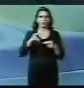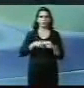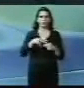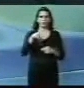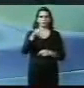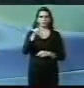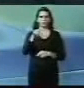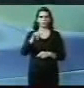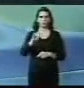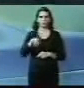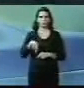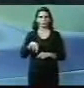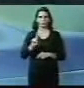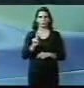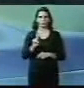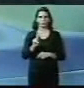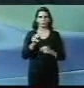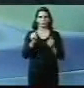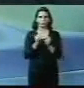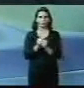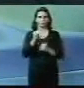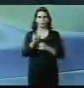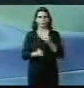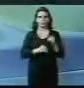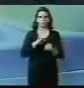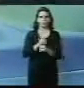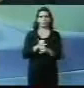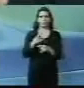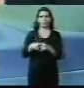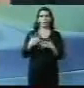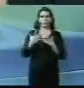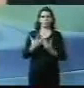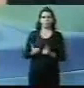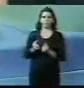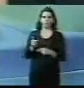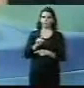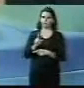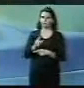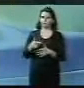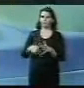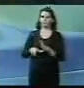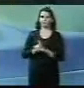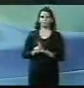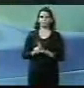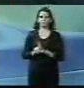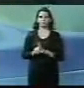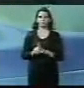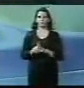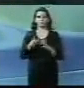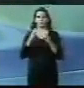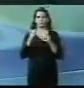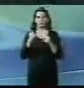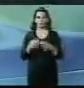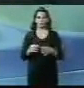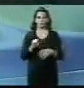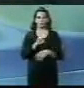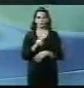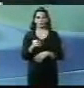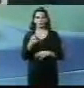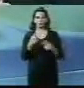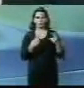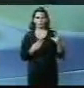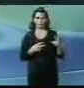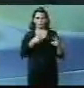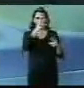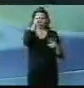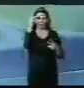com a internet. Esse link ele não vai ser tão sobrecarregado, como na situação que a gente viu anteriormente. Por exemplo, se dois clientes internos